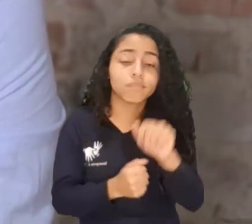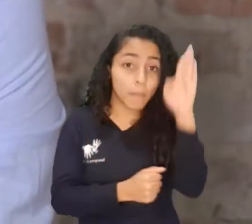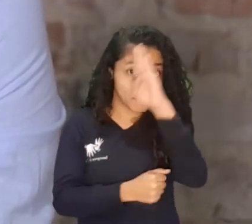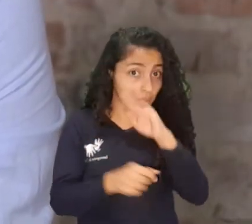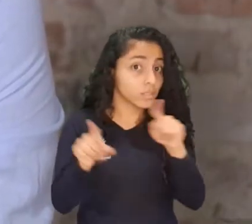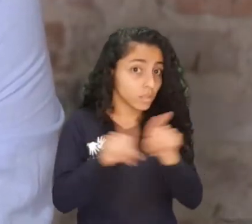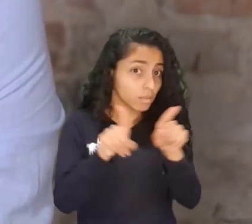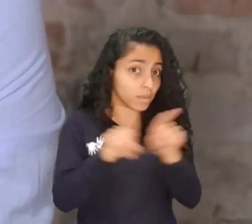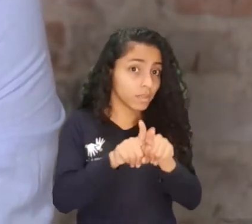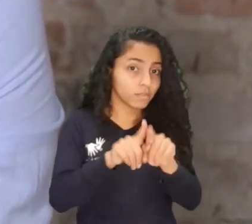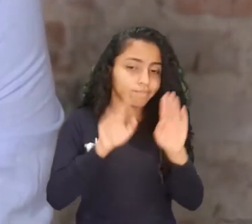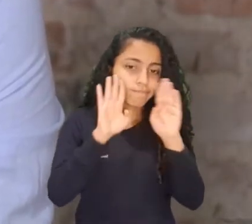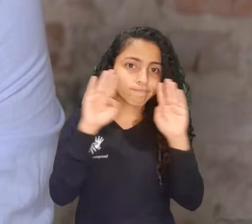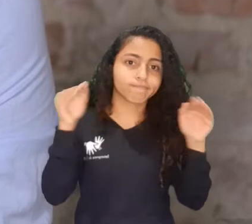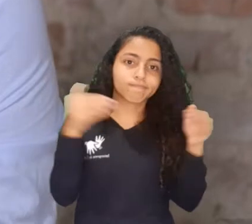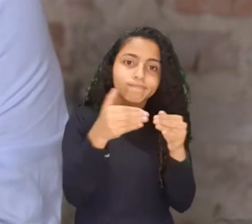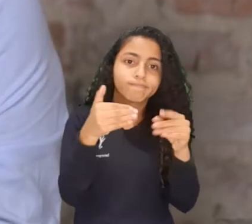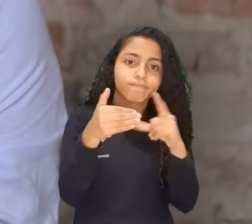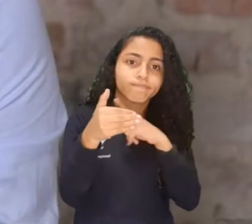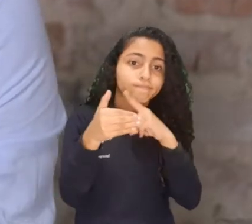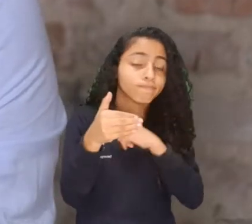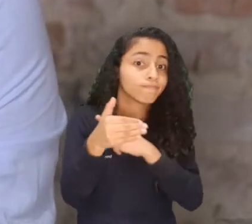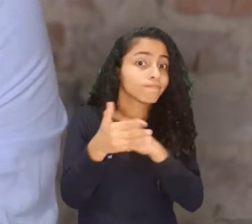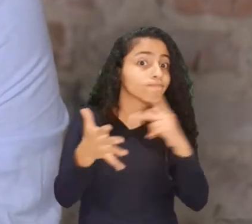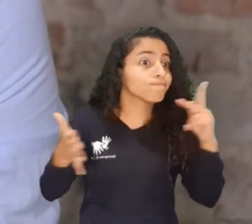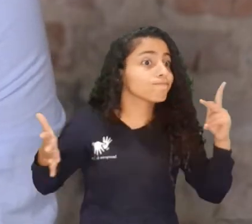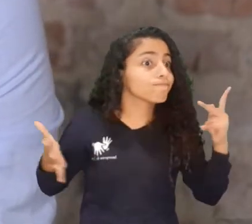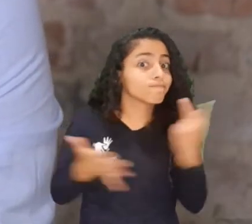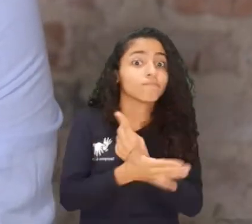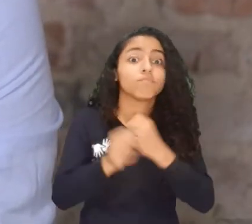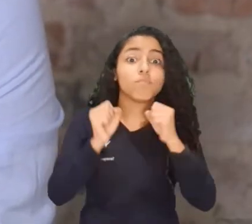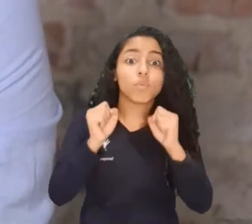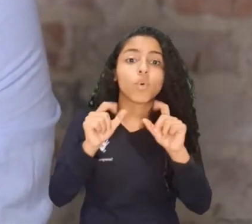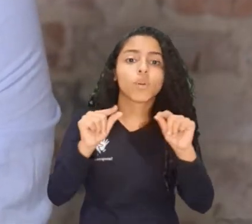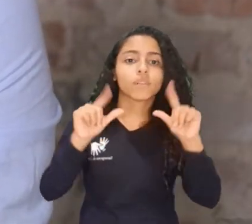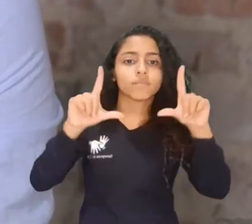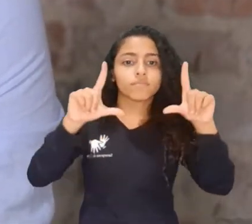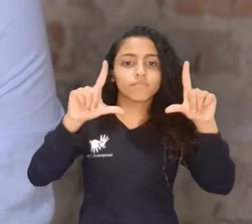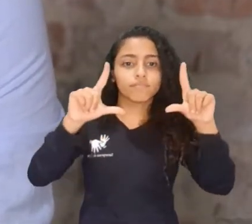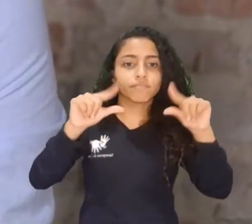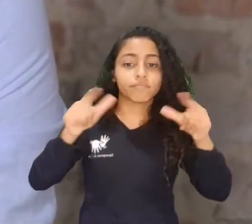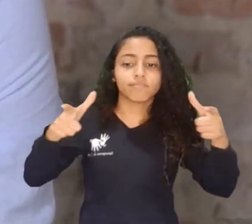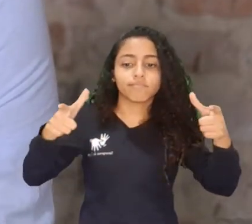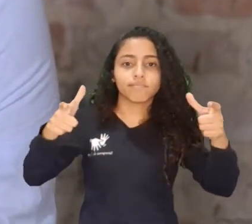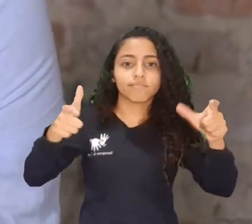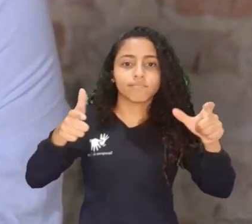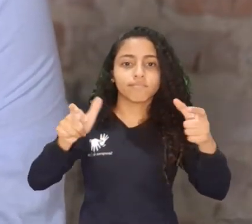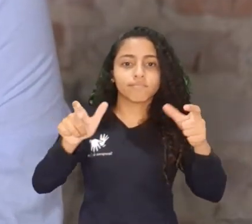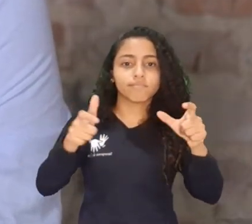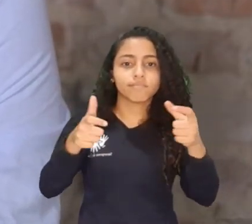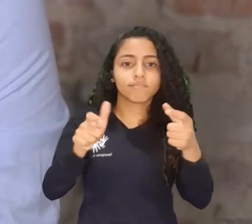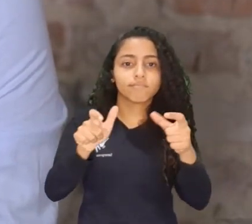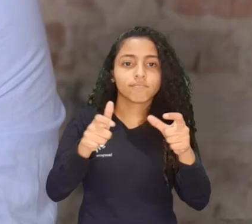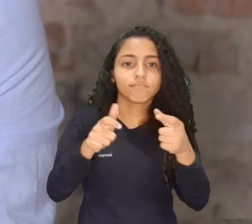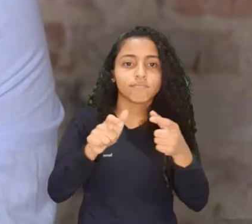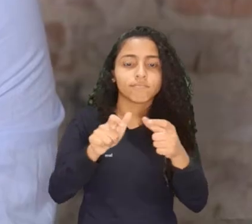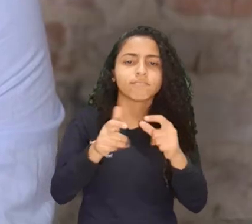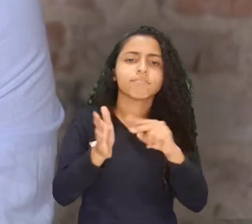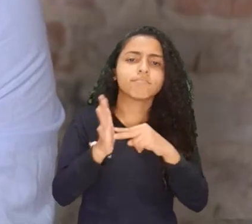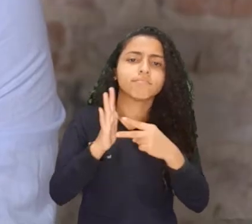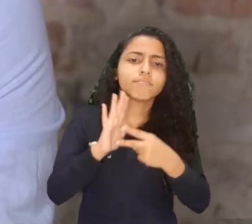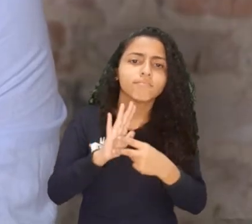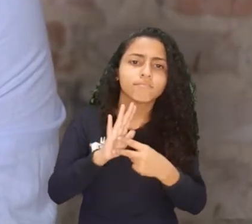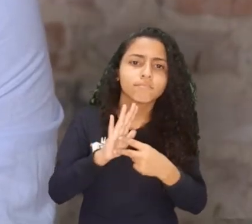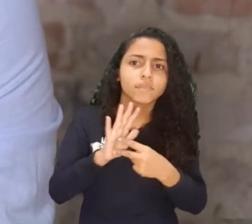apontam para uma tendência muito forte de redução da distribuição geográfica. Isso quer dizer que as espécies estão perdendo o seu ambiente,